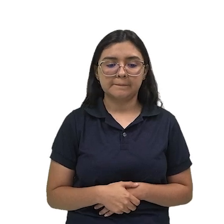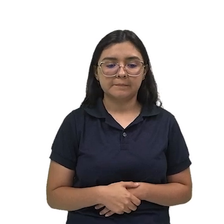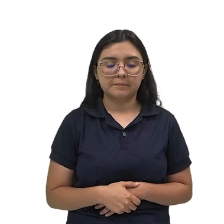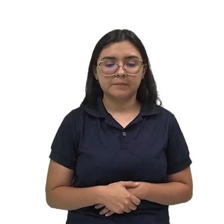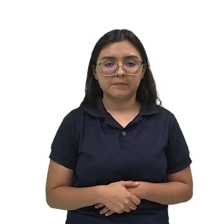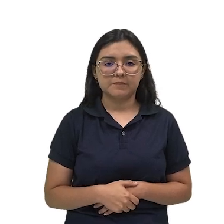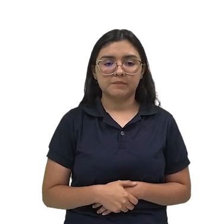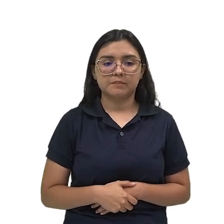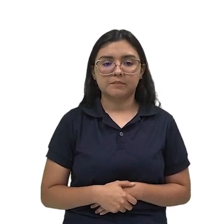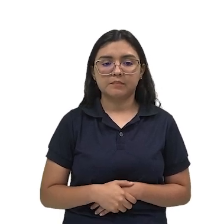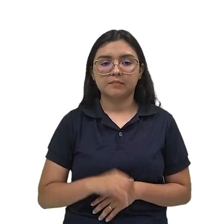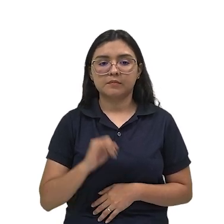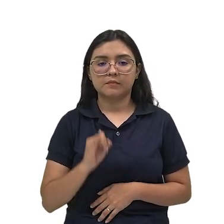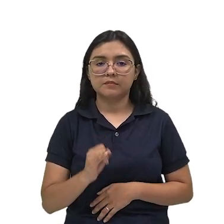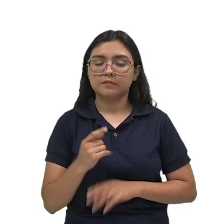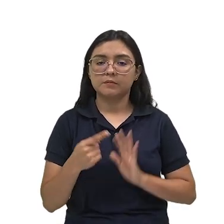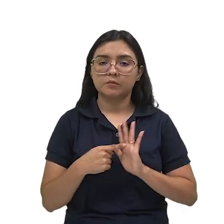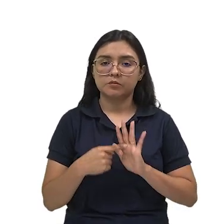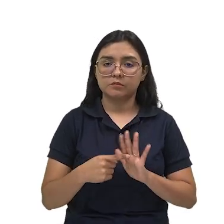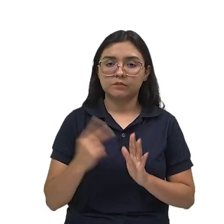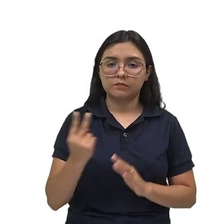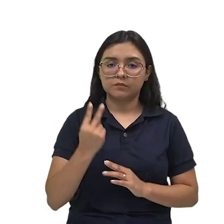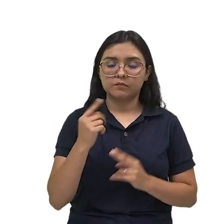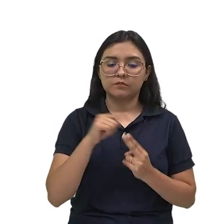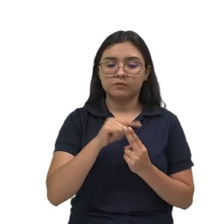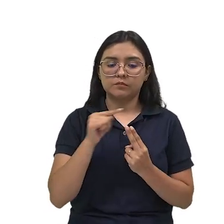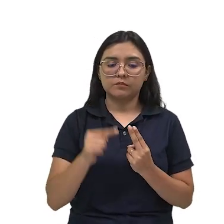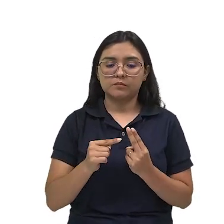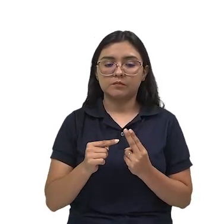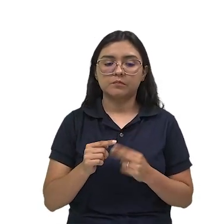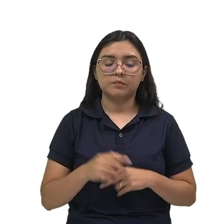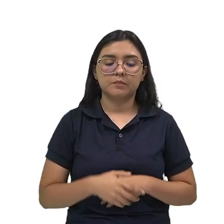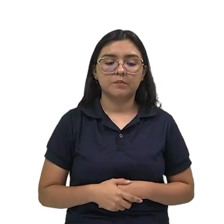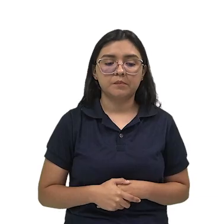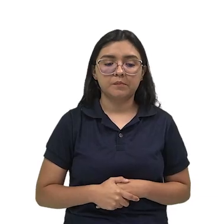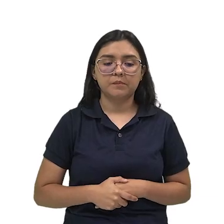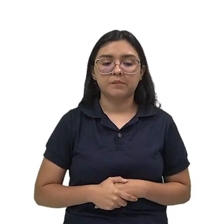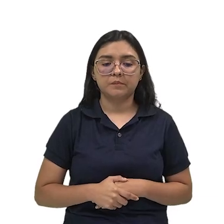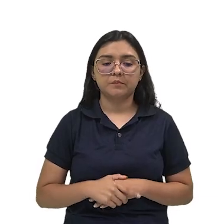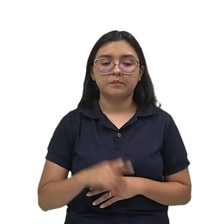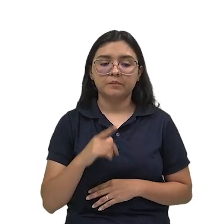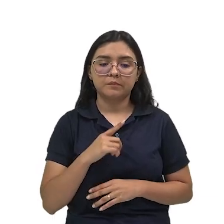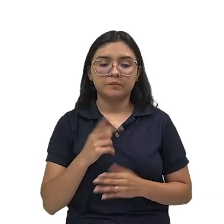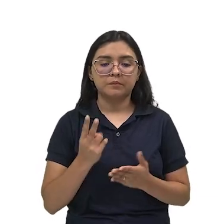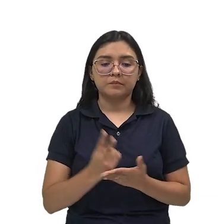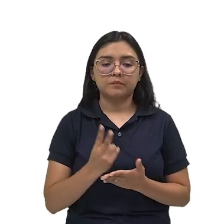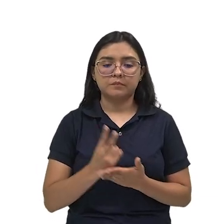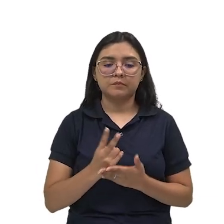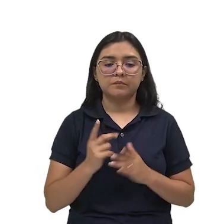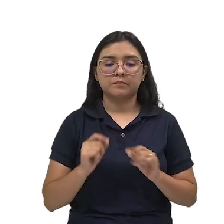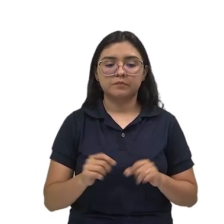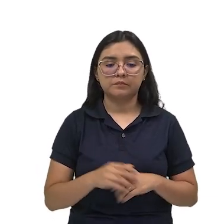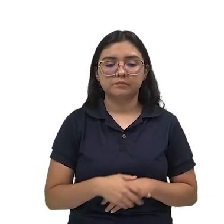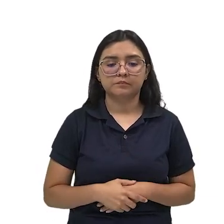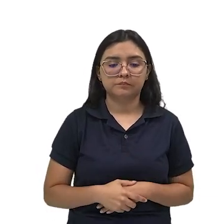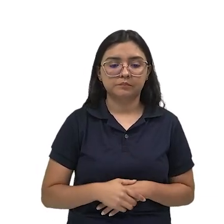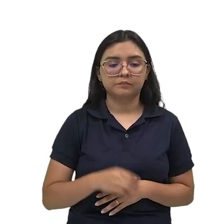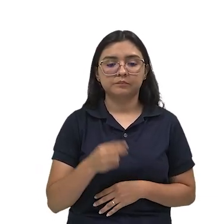nesse caso, quando não foi dado o valor de π, você vai deixar essa letra na frente, sempre vai ficar atrás.